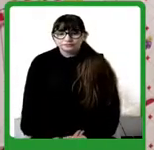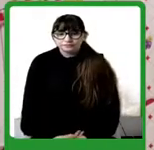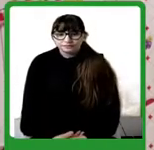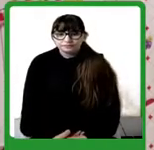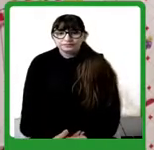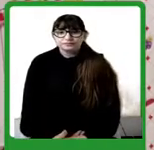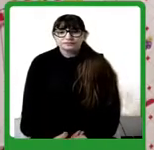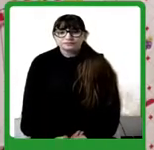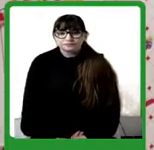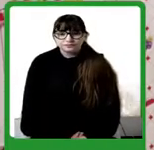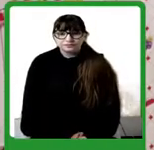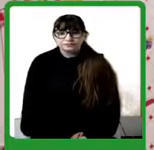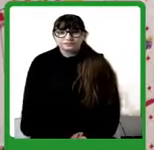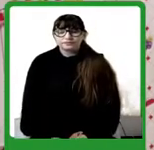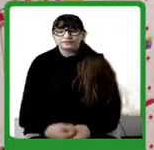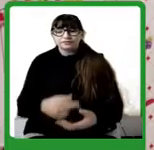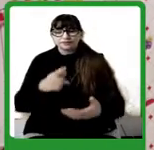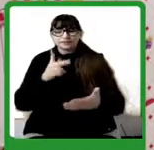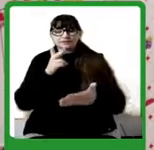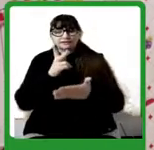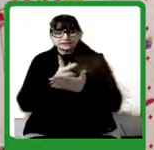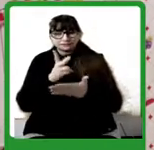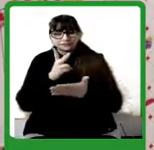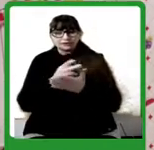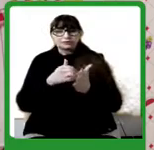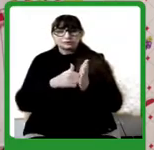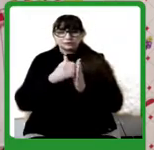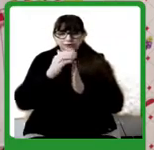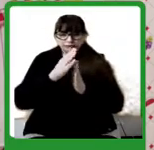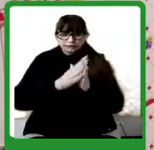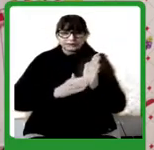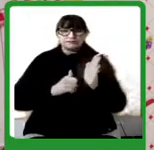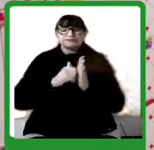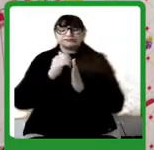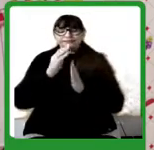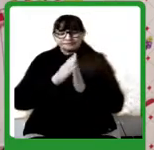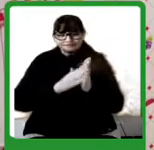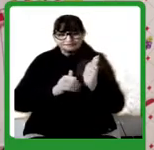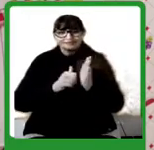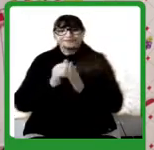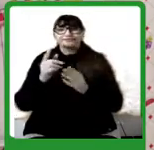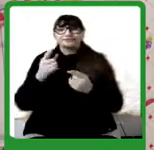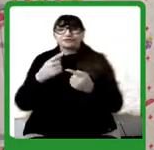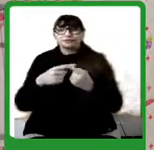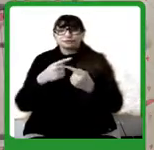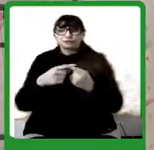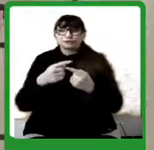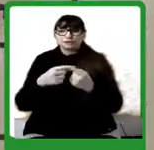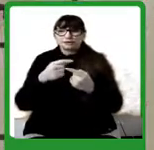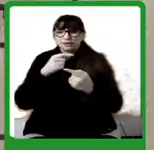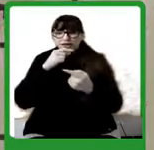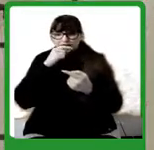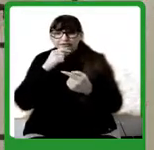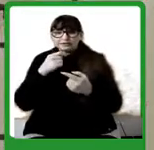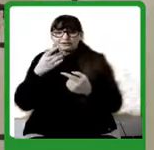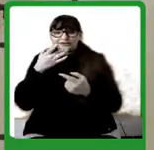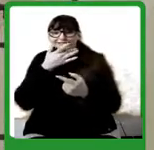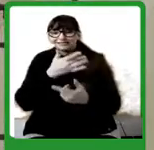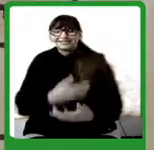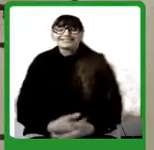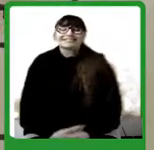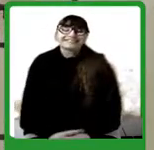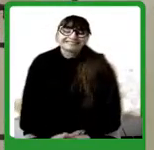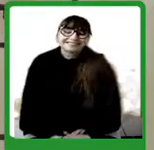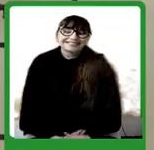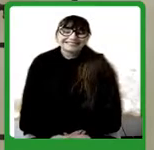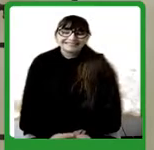segredo da bolacha também é sempre tu pintar os dois lados, de cima e o de baixo, que os dentro de baixo também gostam de recheio.